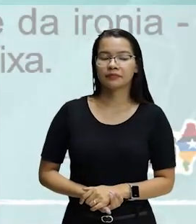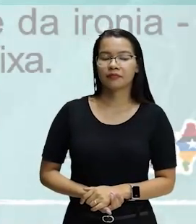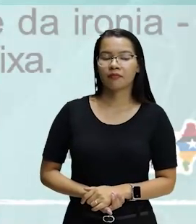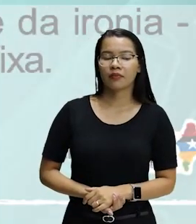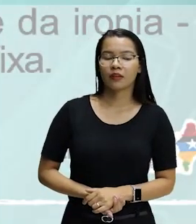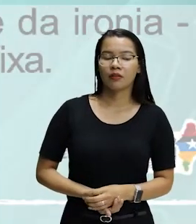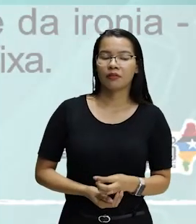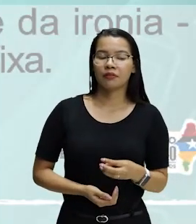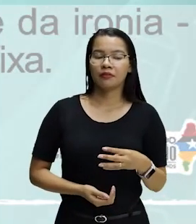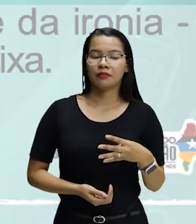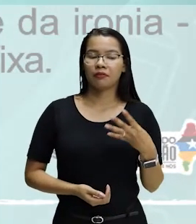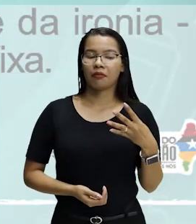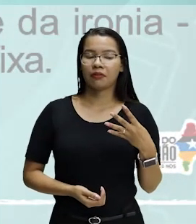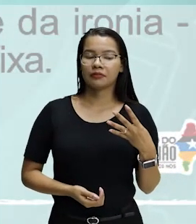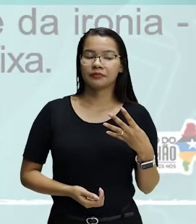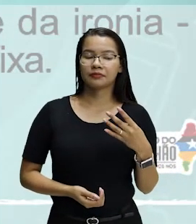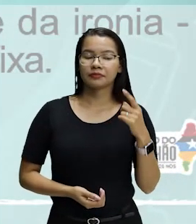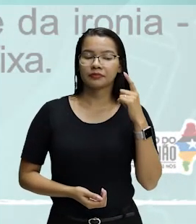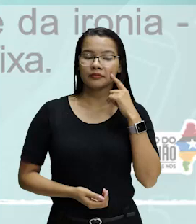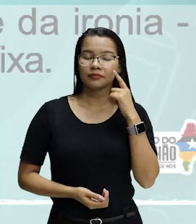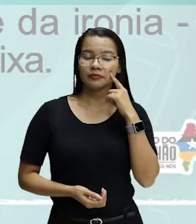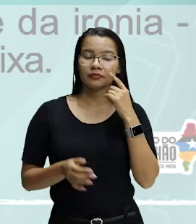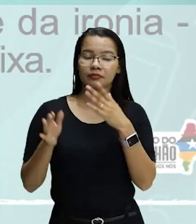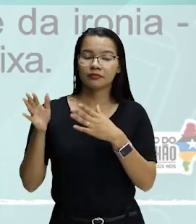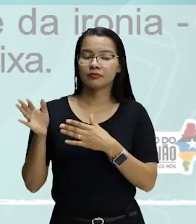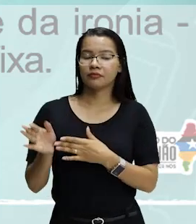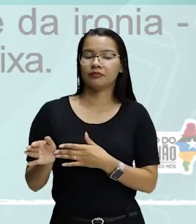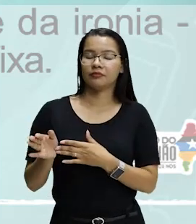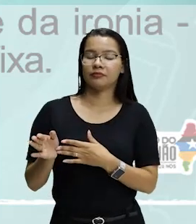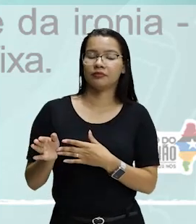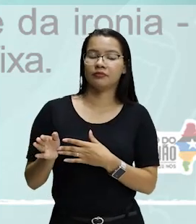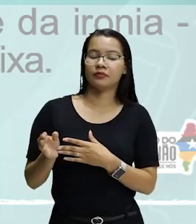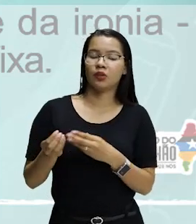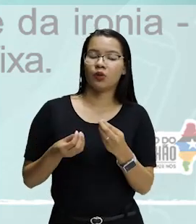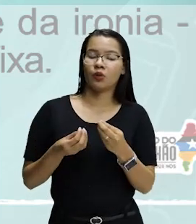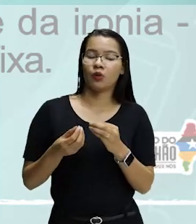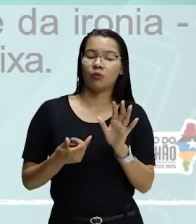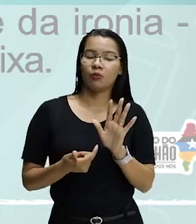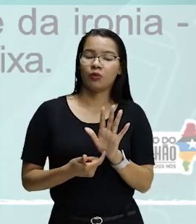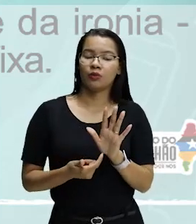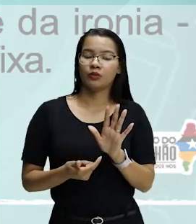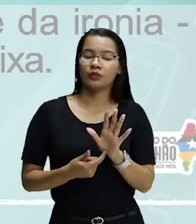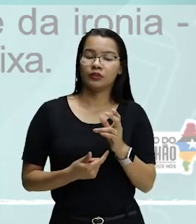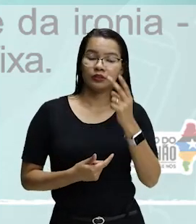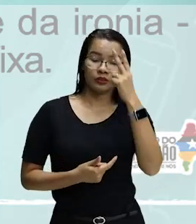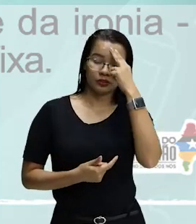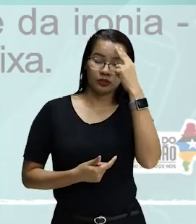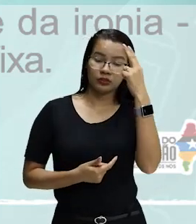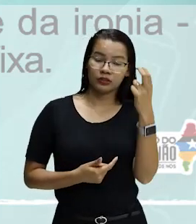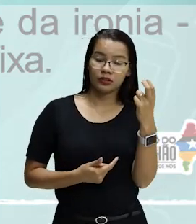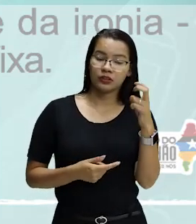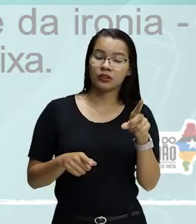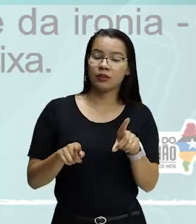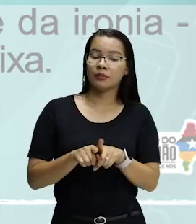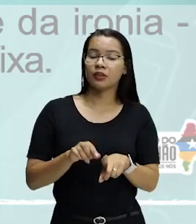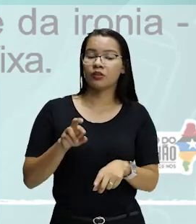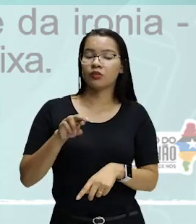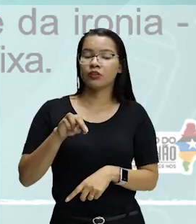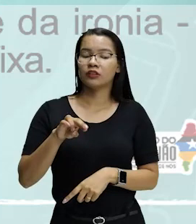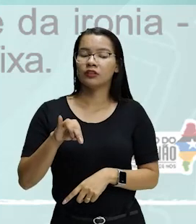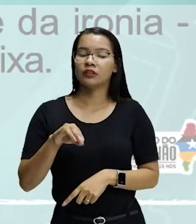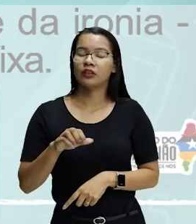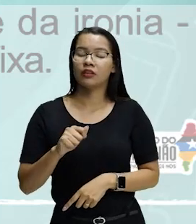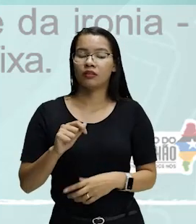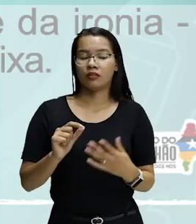Capítulo 4. A ideia fixa. Com mostras de intelectualidade e da